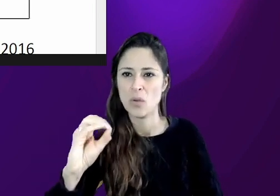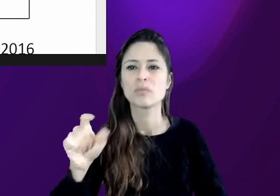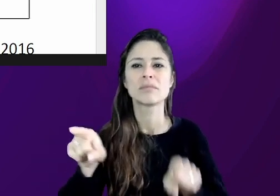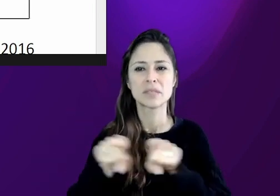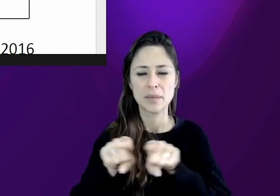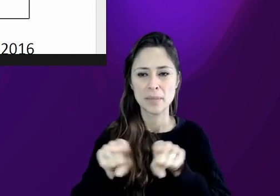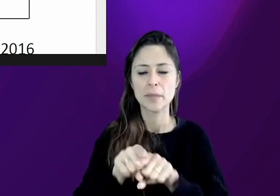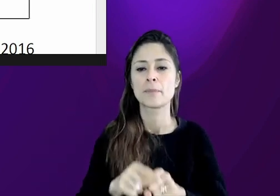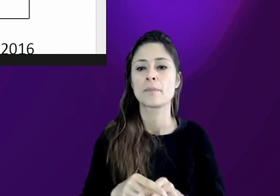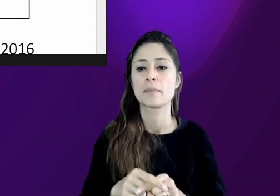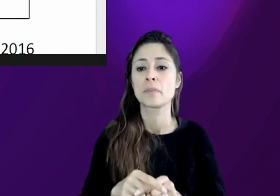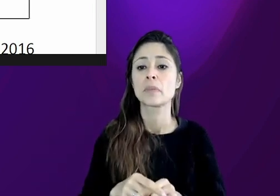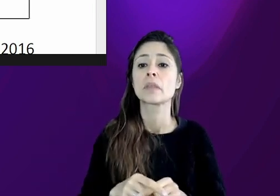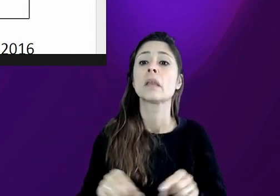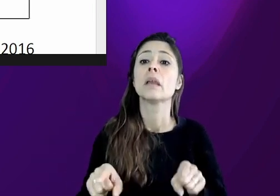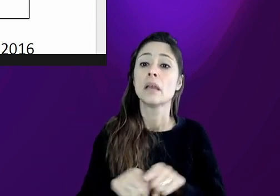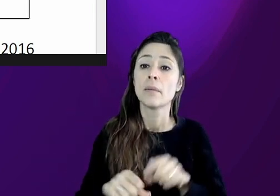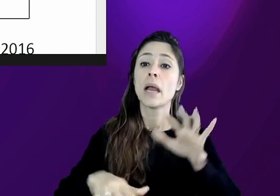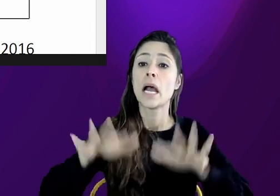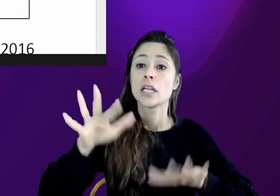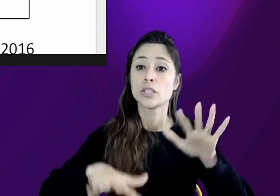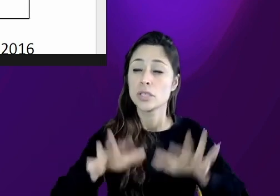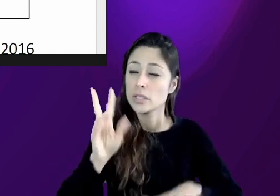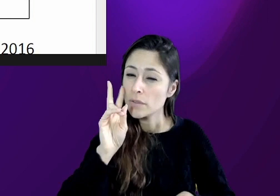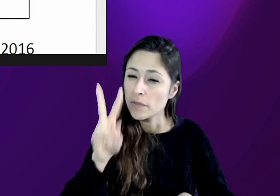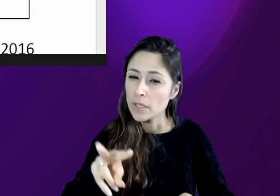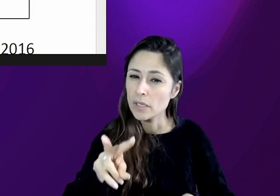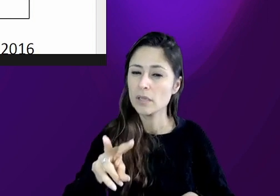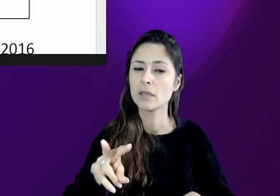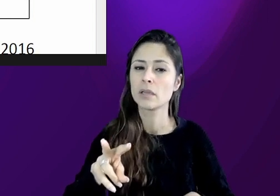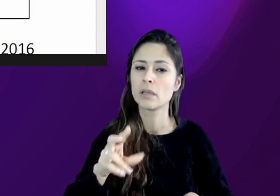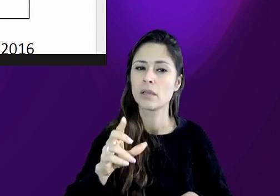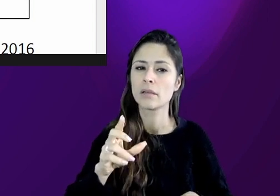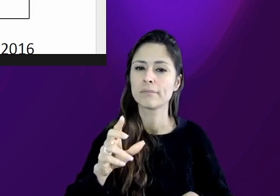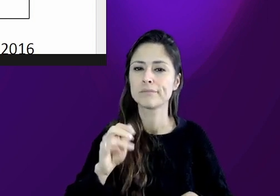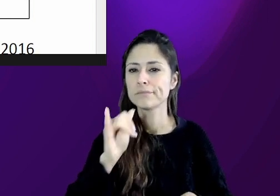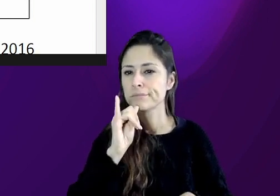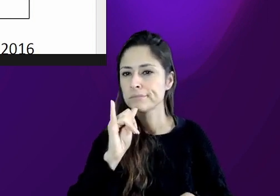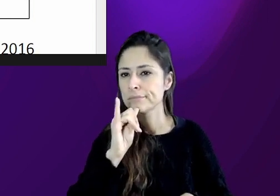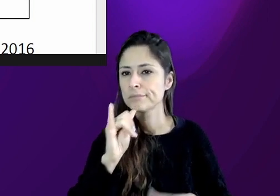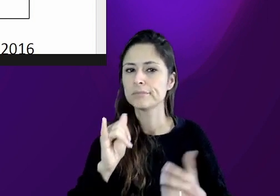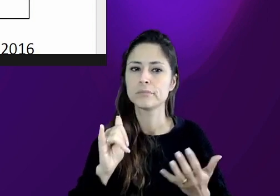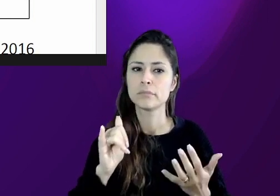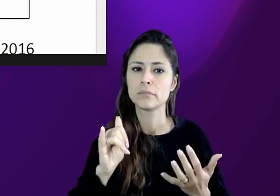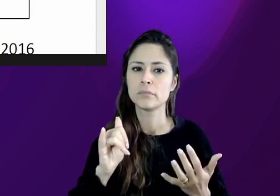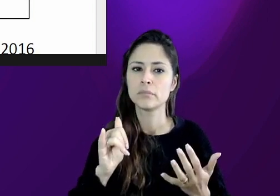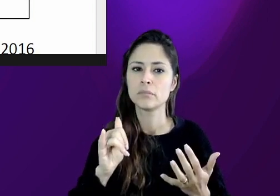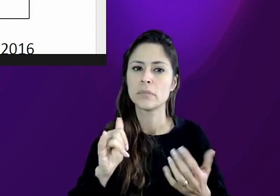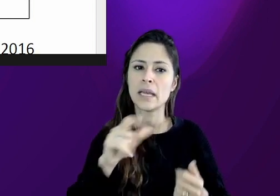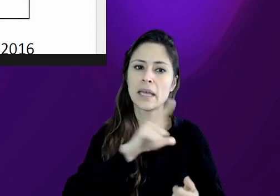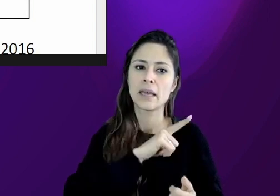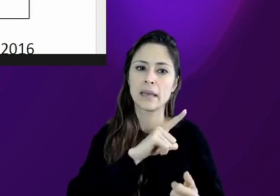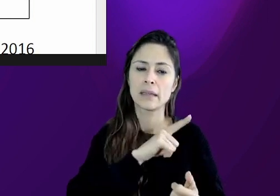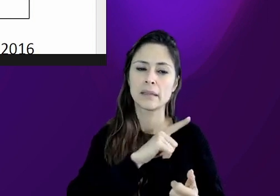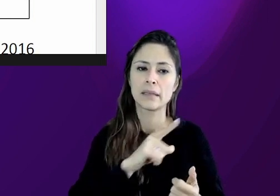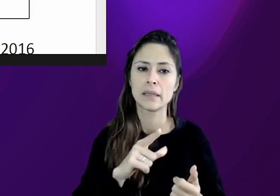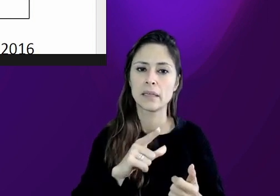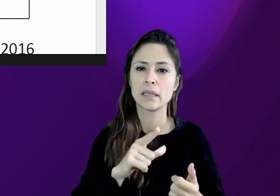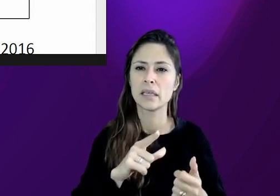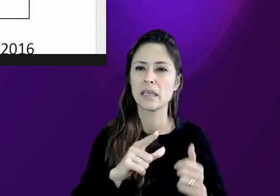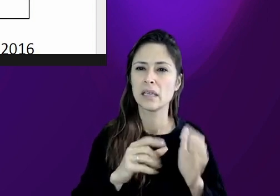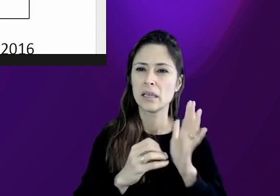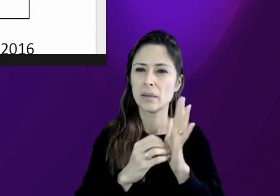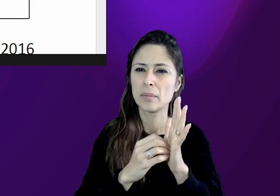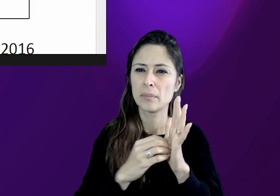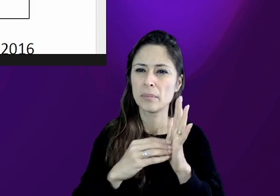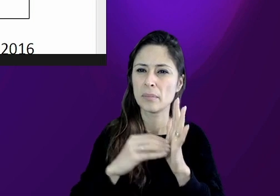Quando a gente olha todos os desfechos, principalmente a questão de linfonodos positivos, ressecção